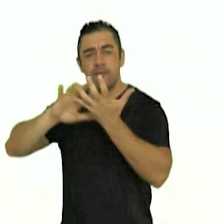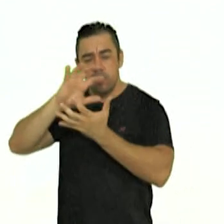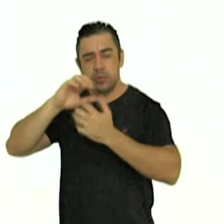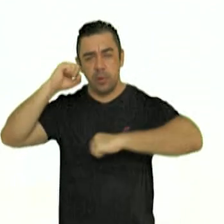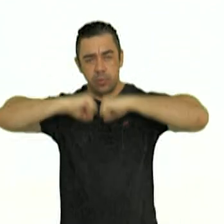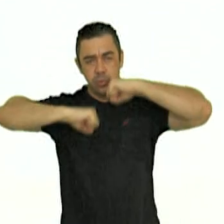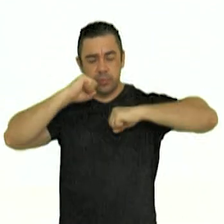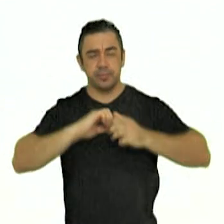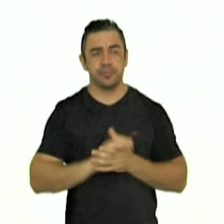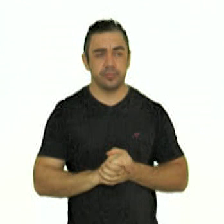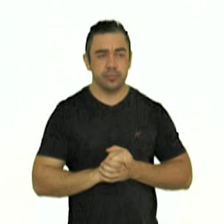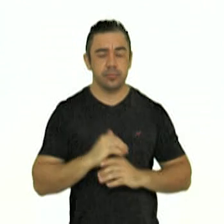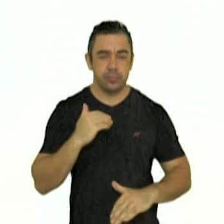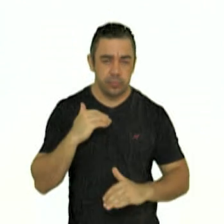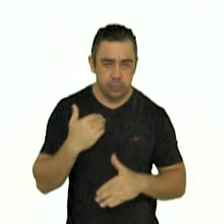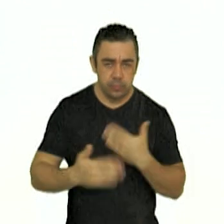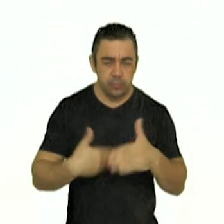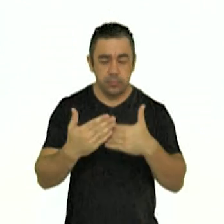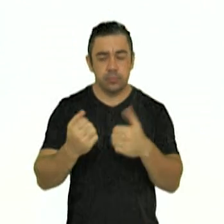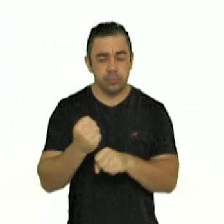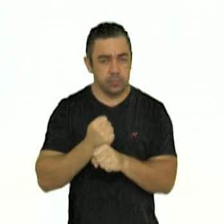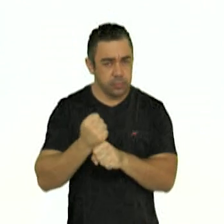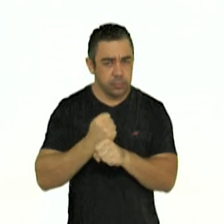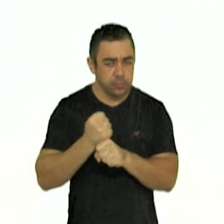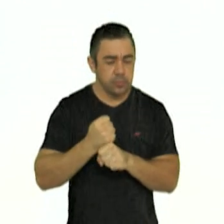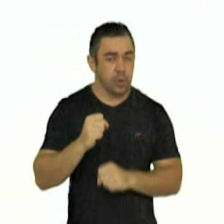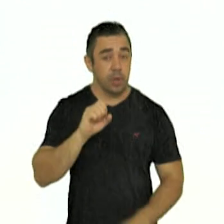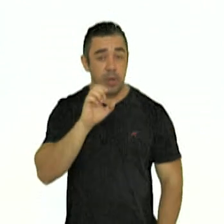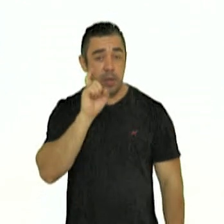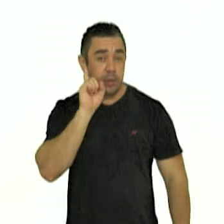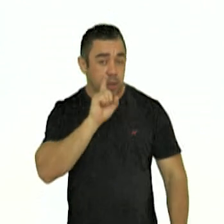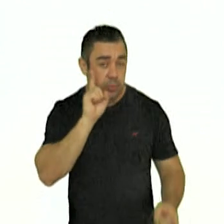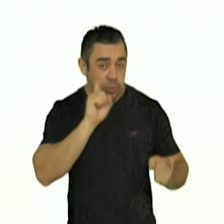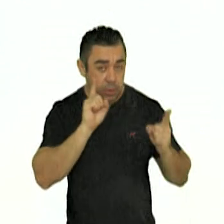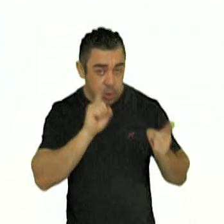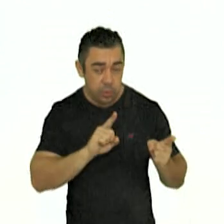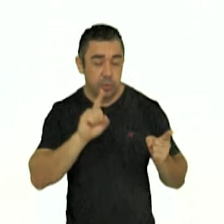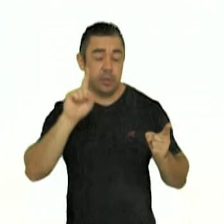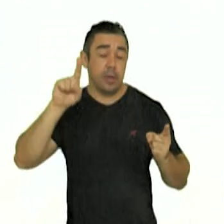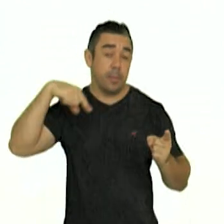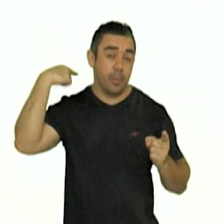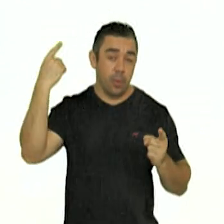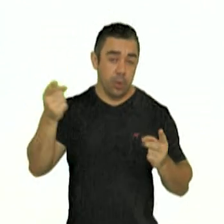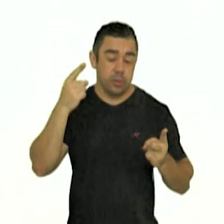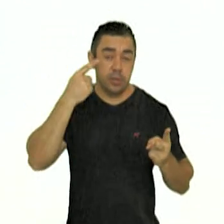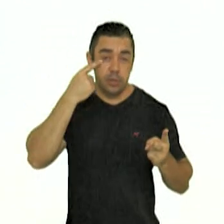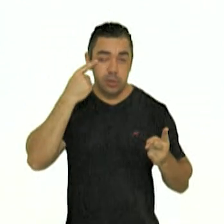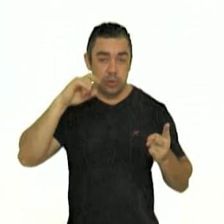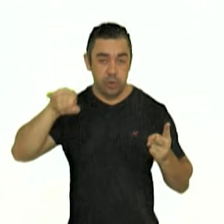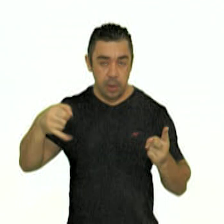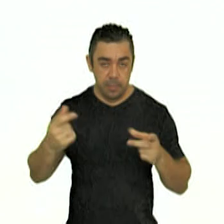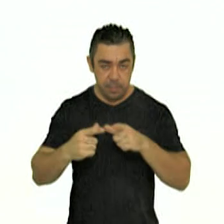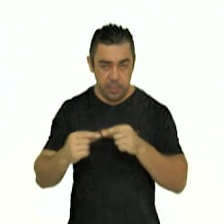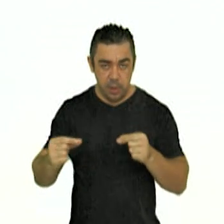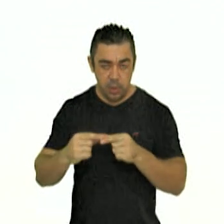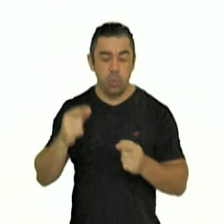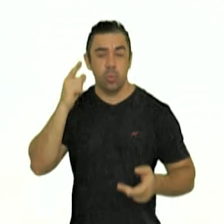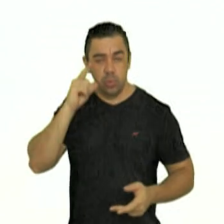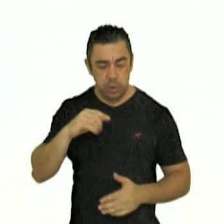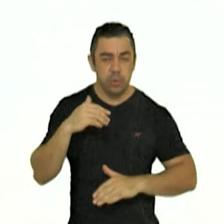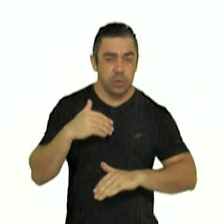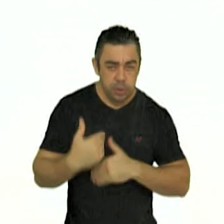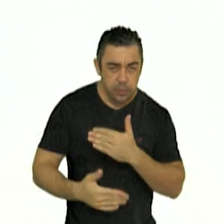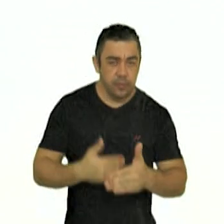Com o passar do tempo, além da Europa, só os Estados Unidos e mais tarde o Japão conseguiram alcançar um desenvolvimento